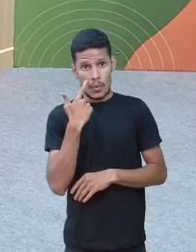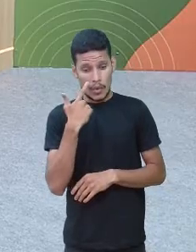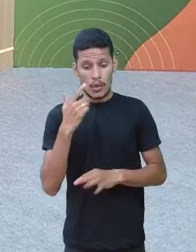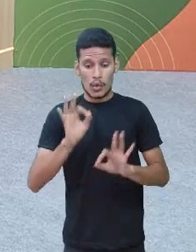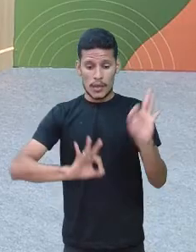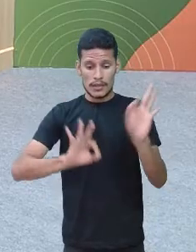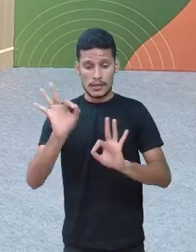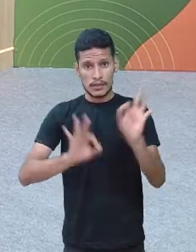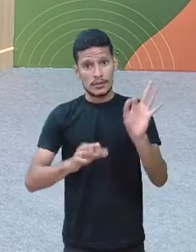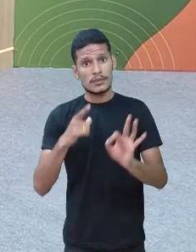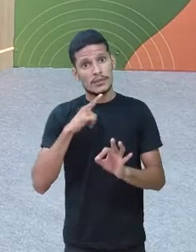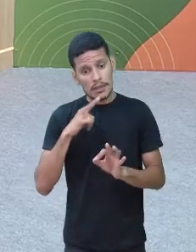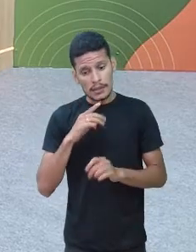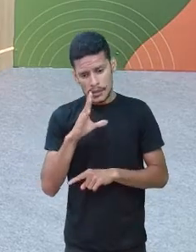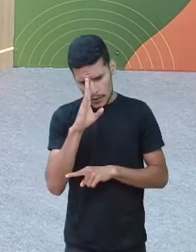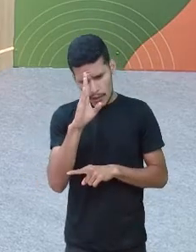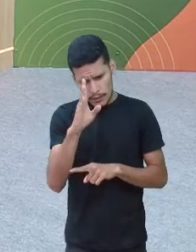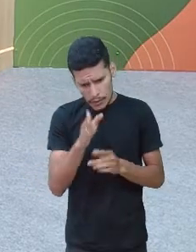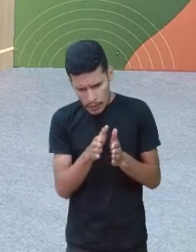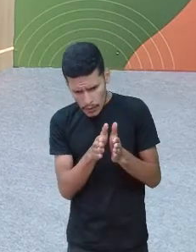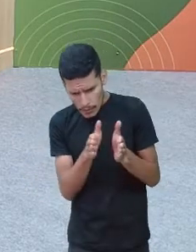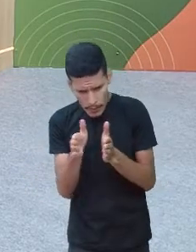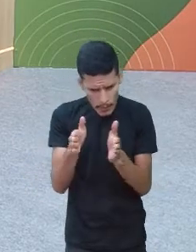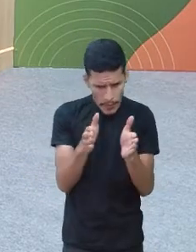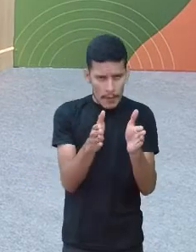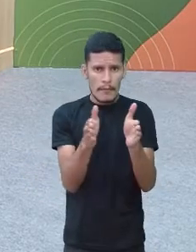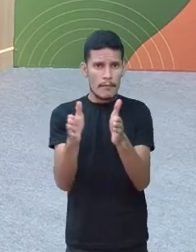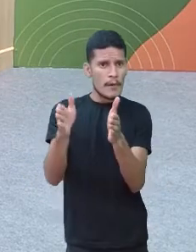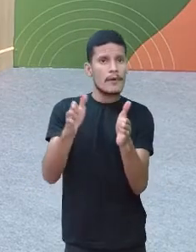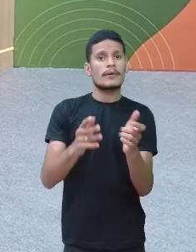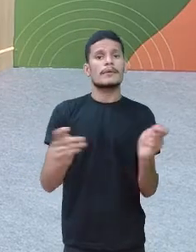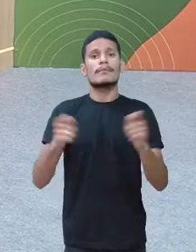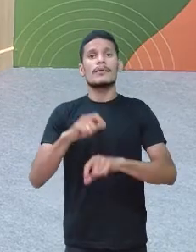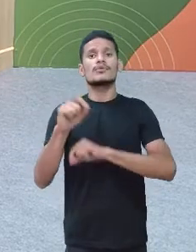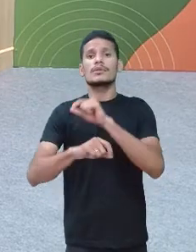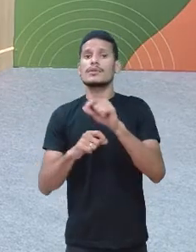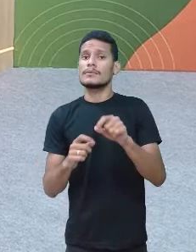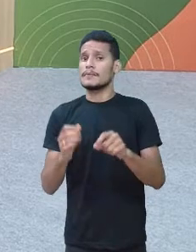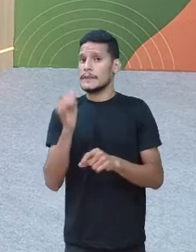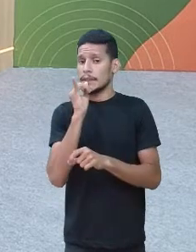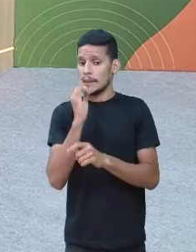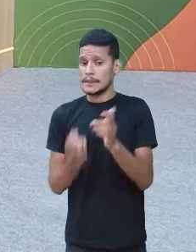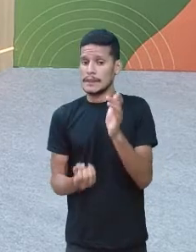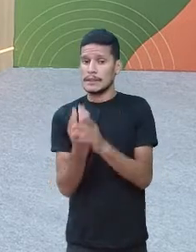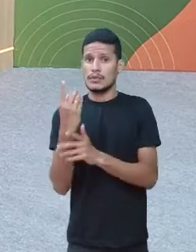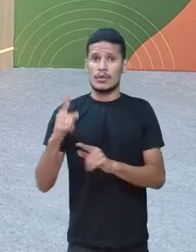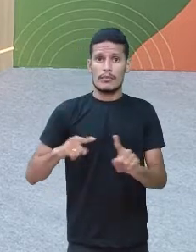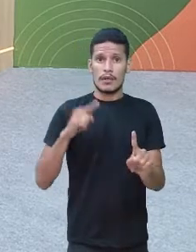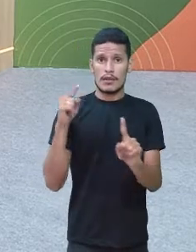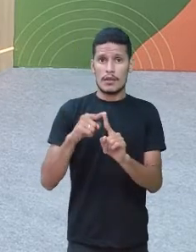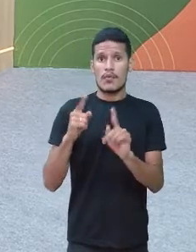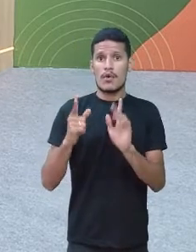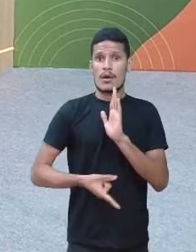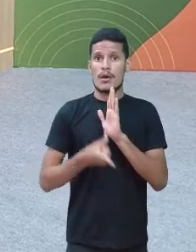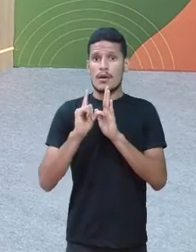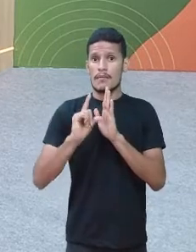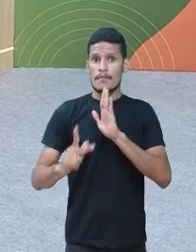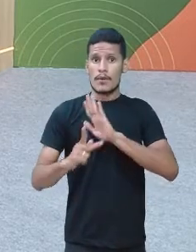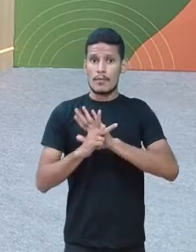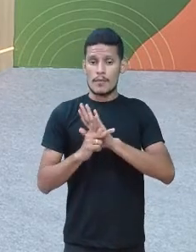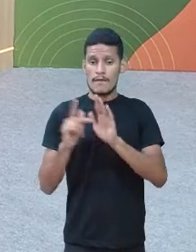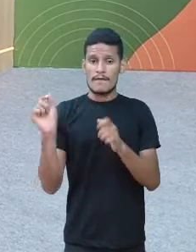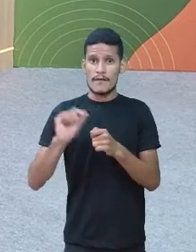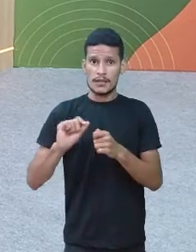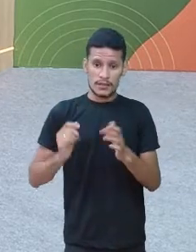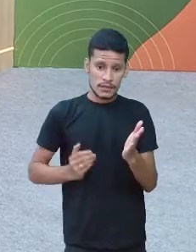e direciono, as minhas ações eu crio metas antes de começar, antes